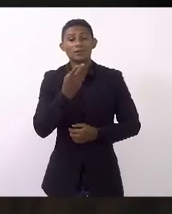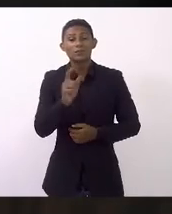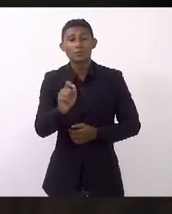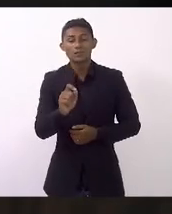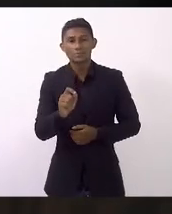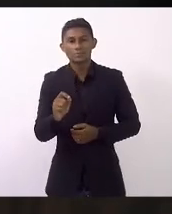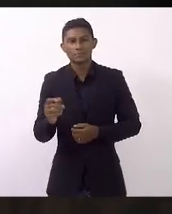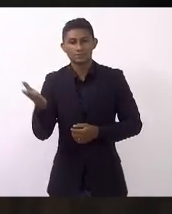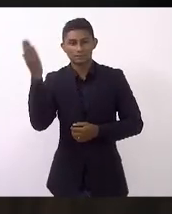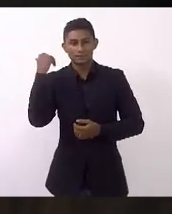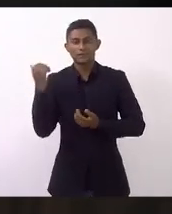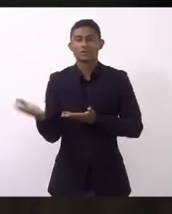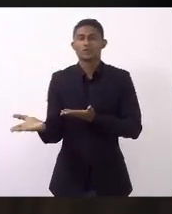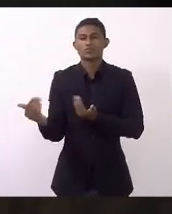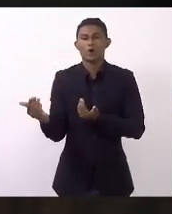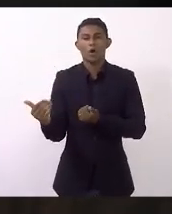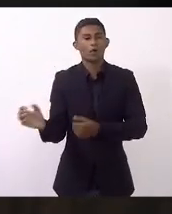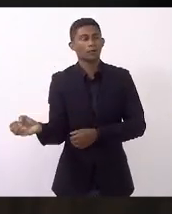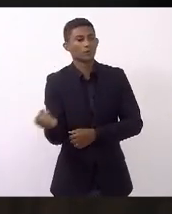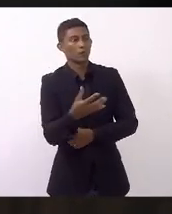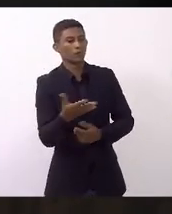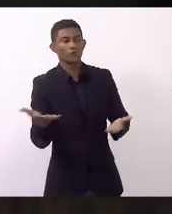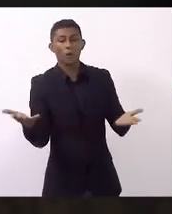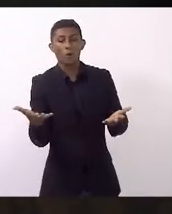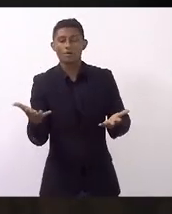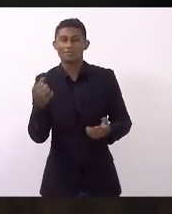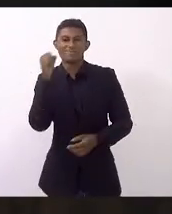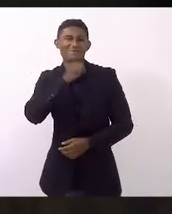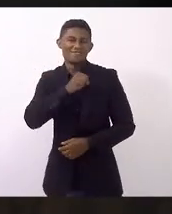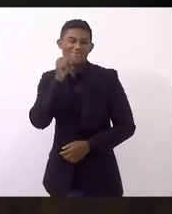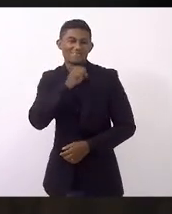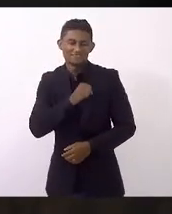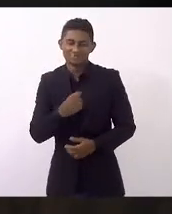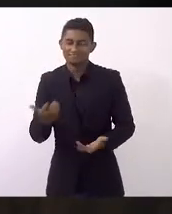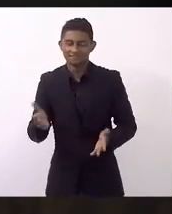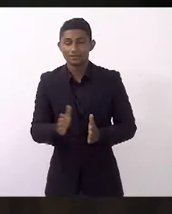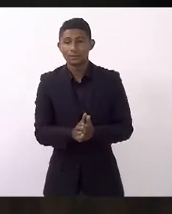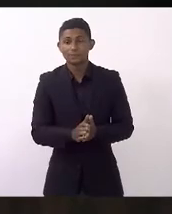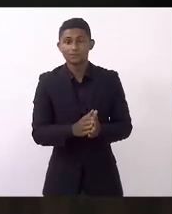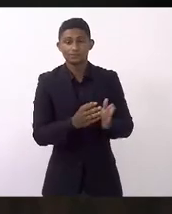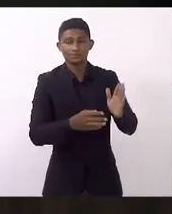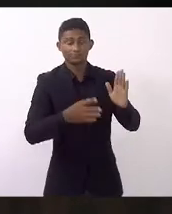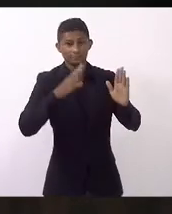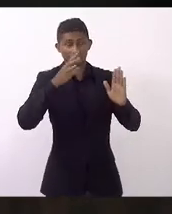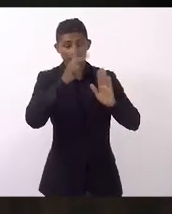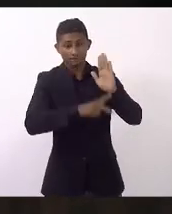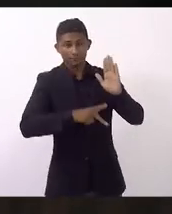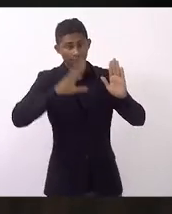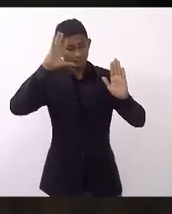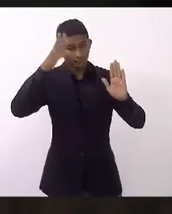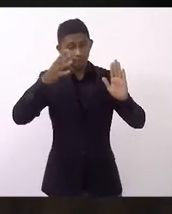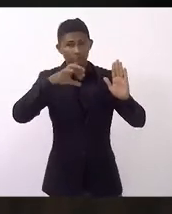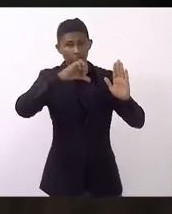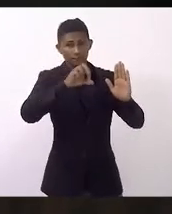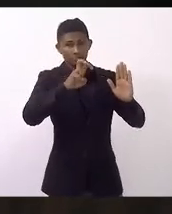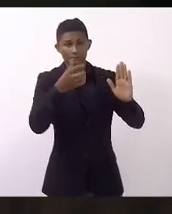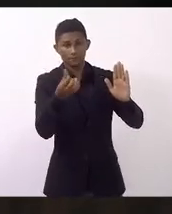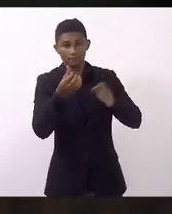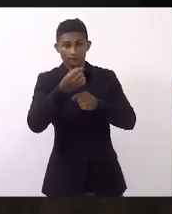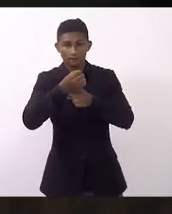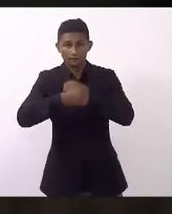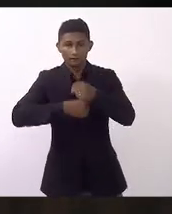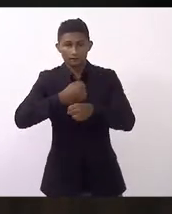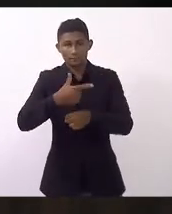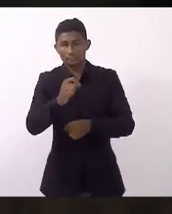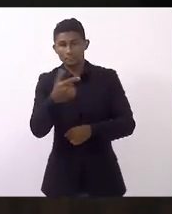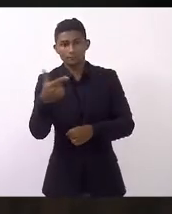era jovem novo, hoje é antigo. Projeto de resolução 956-2022, de autoria do deputado Anderson Alexandre,